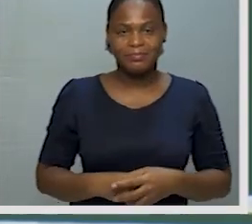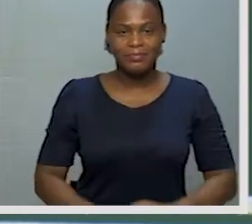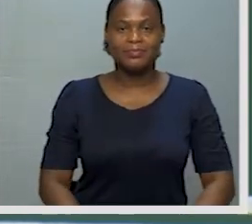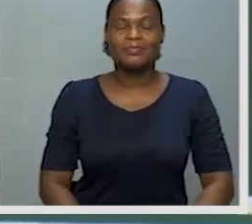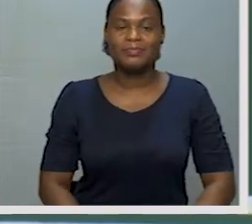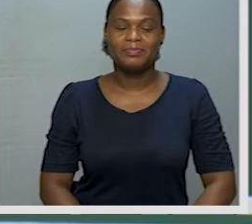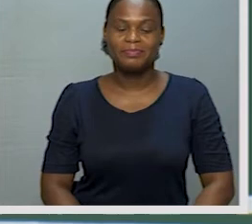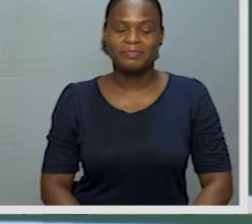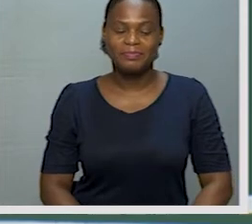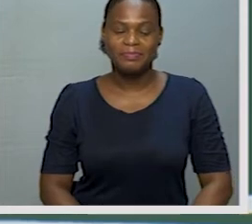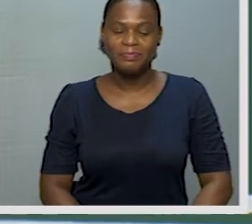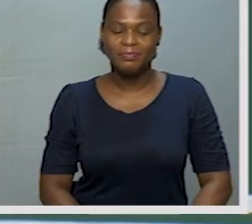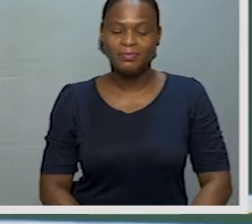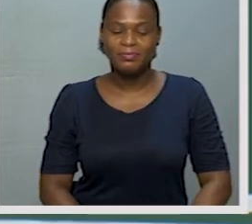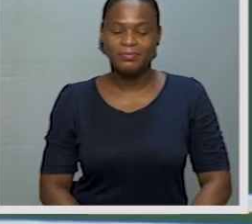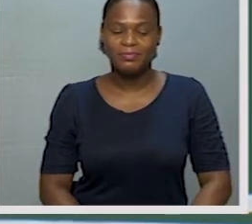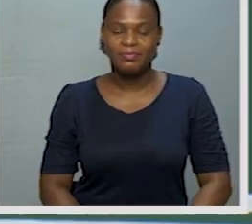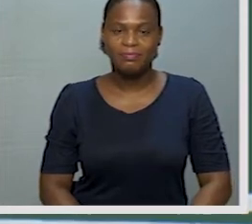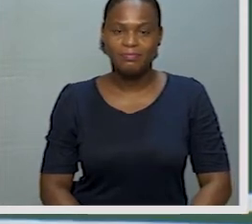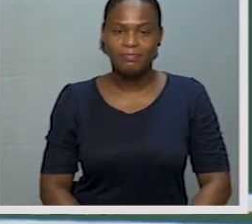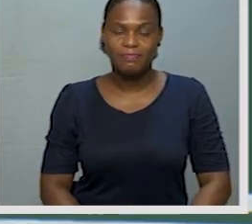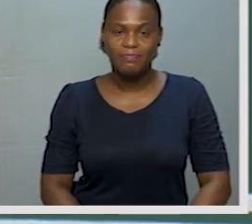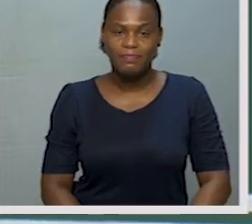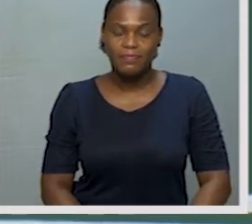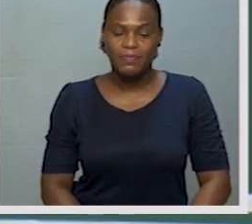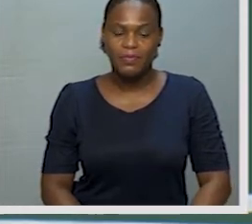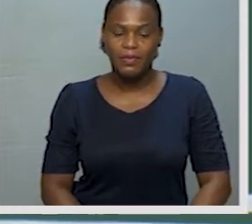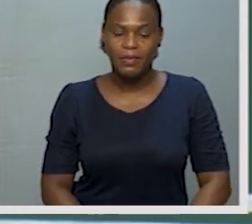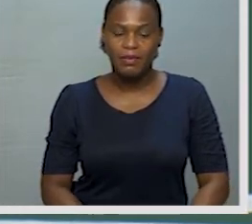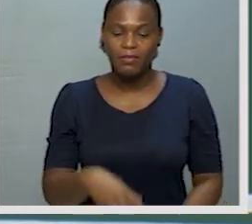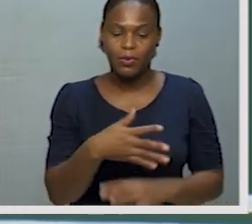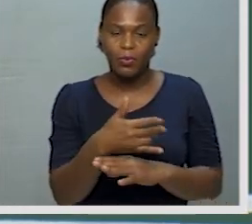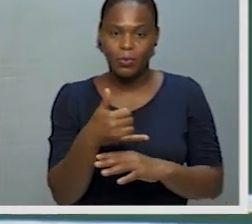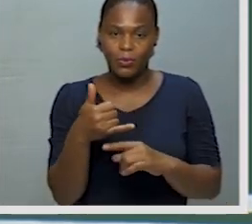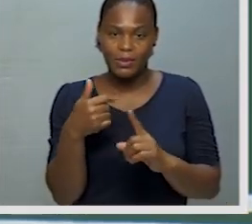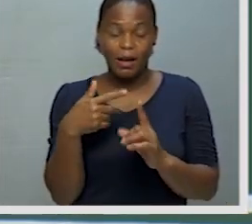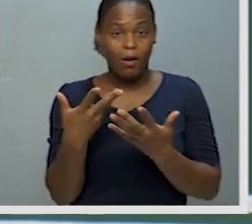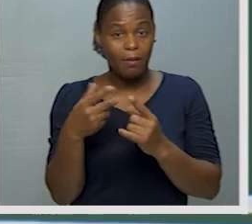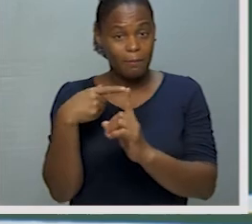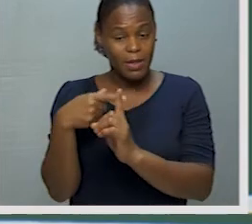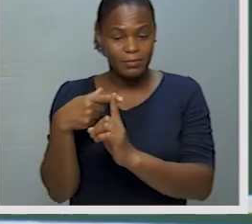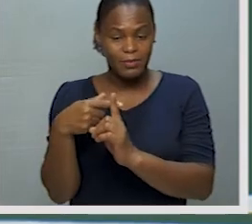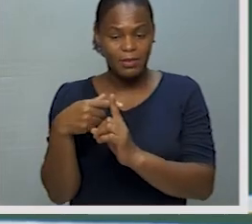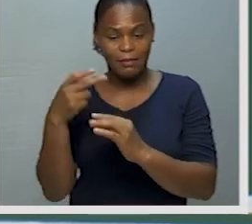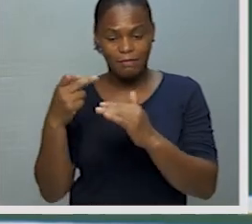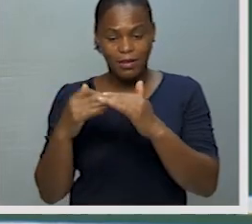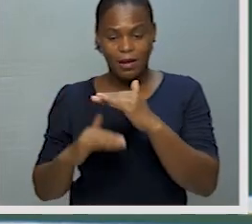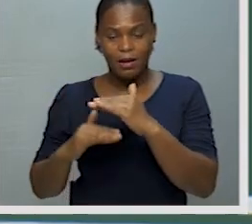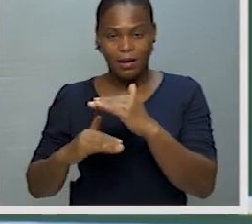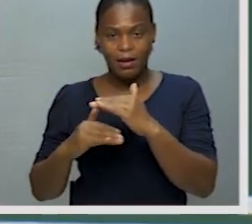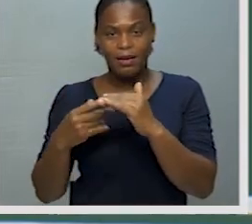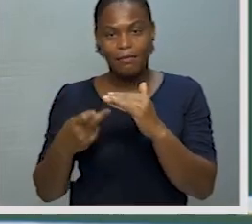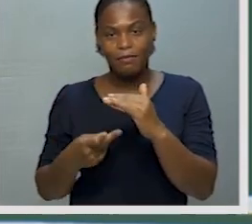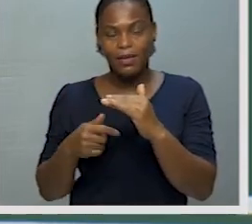Os denominadores, 12, 12 vezes 1, 12. Vamos colocar o sinal mais. Aqui o denominador vai